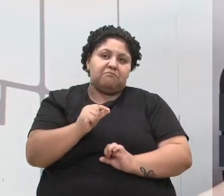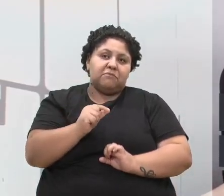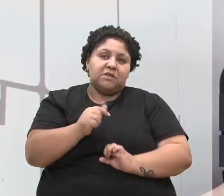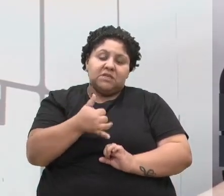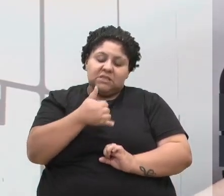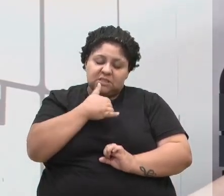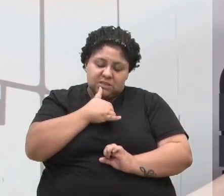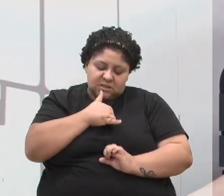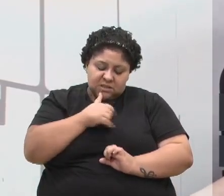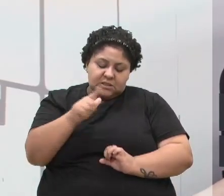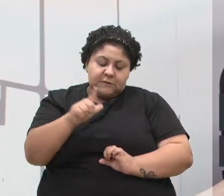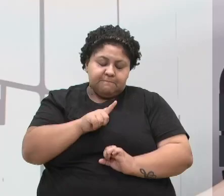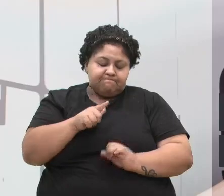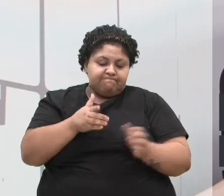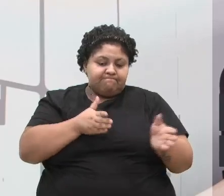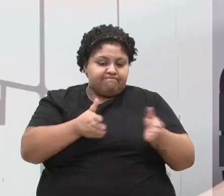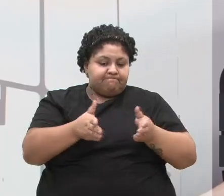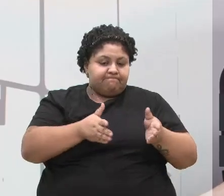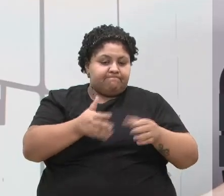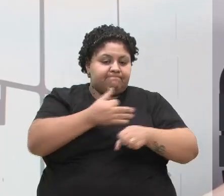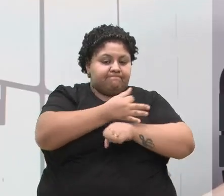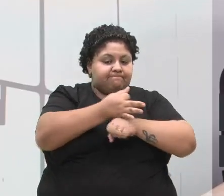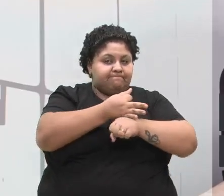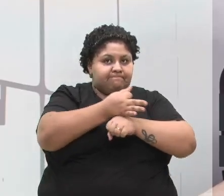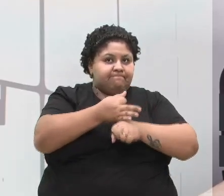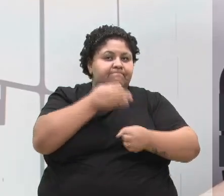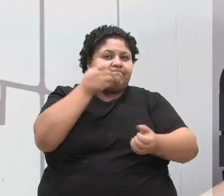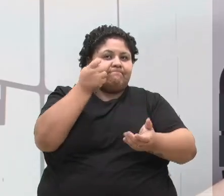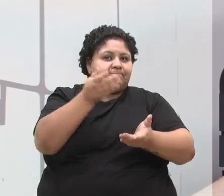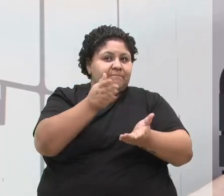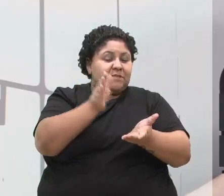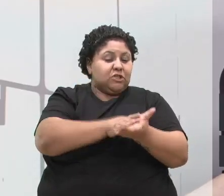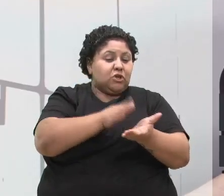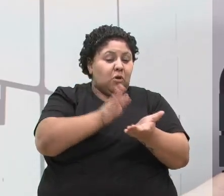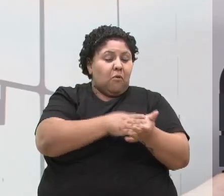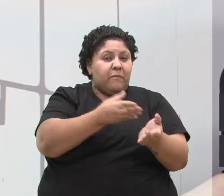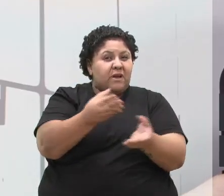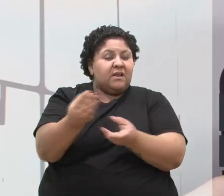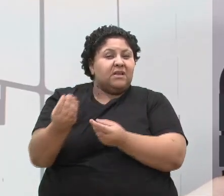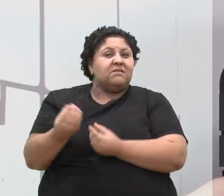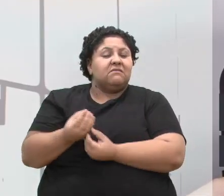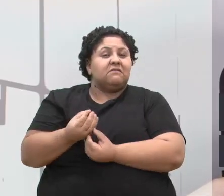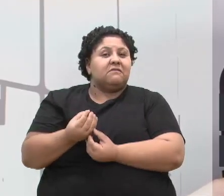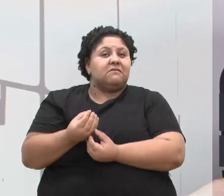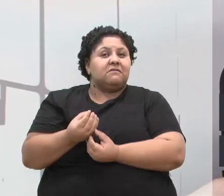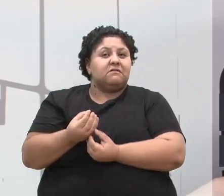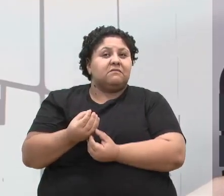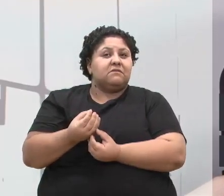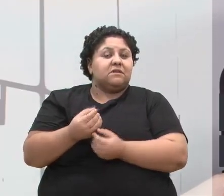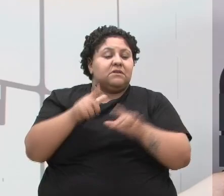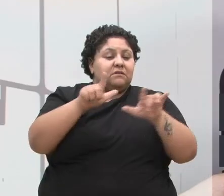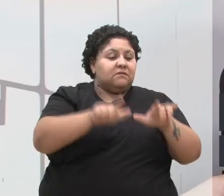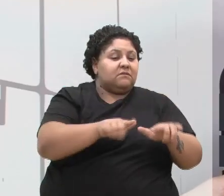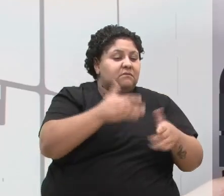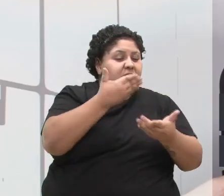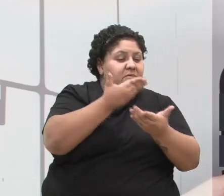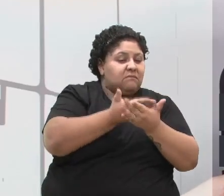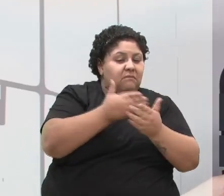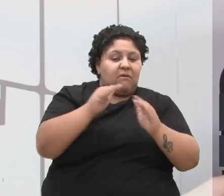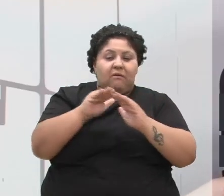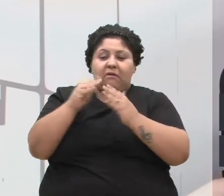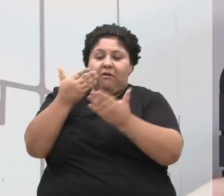gente tem esse período de férias que a gente cobra tanto para que as salas de aulas, para que as escolas